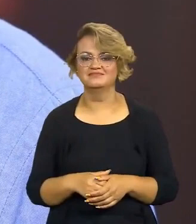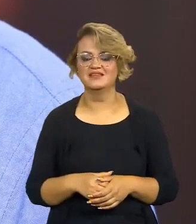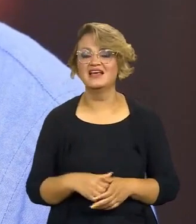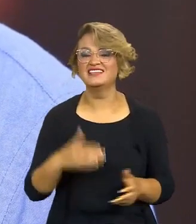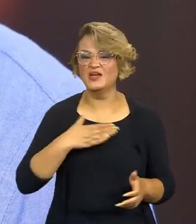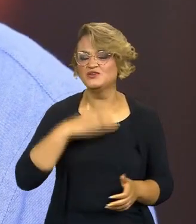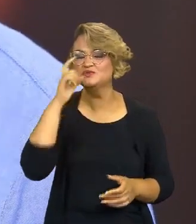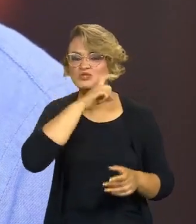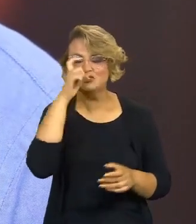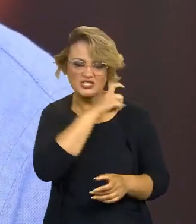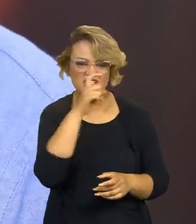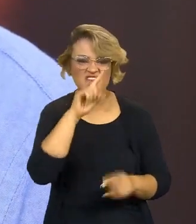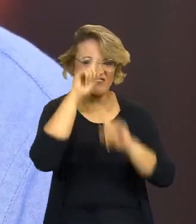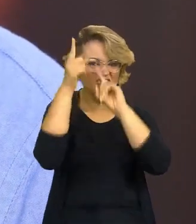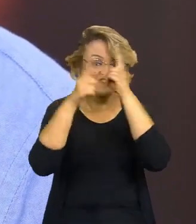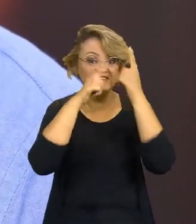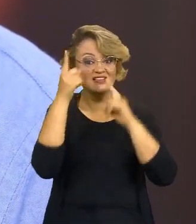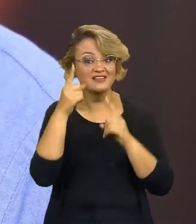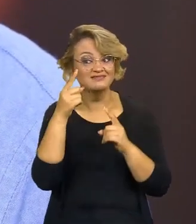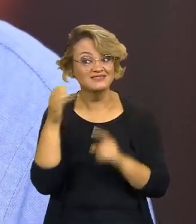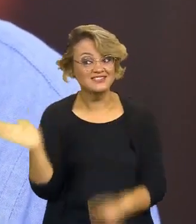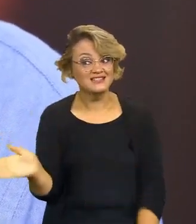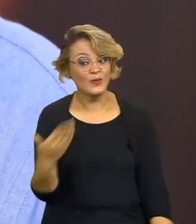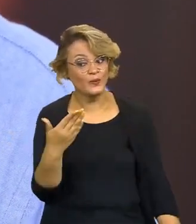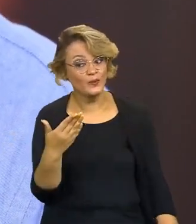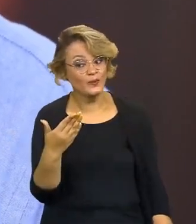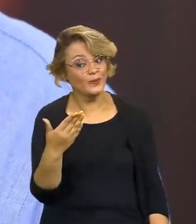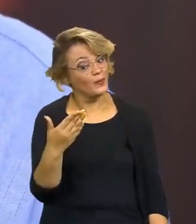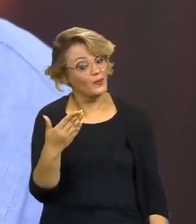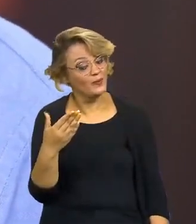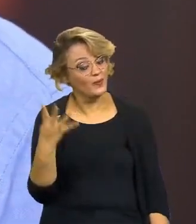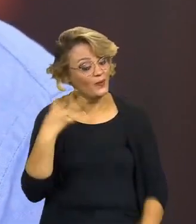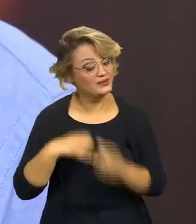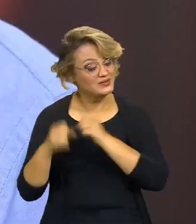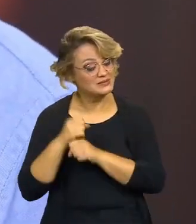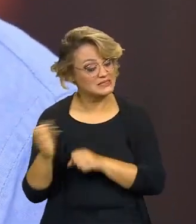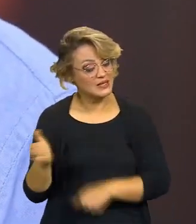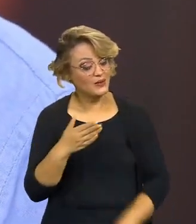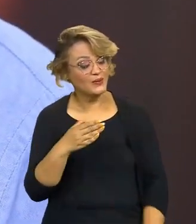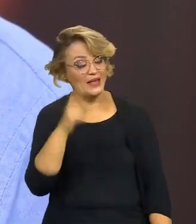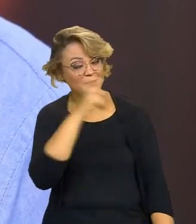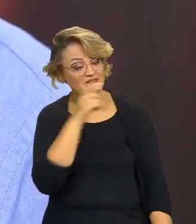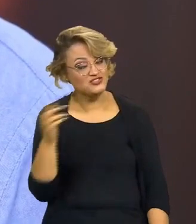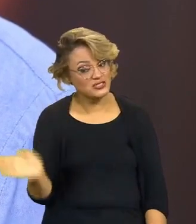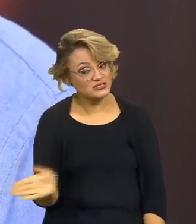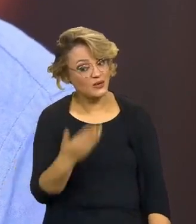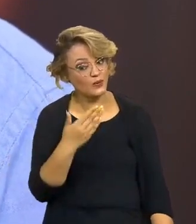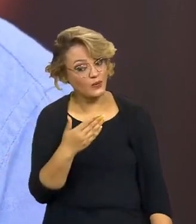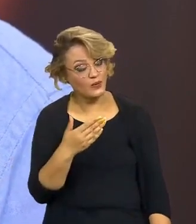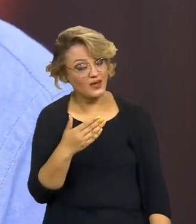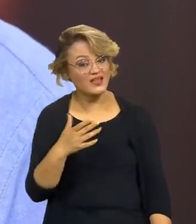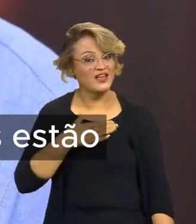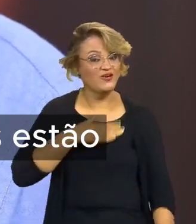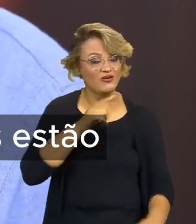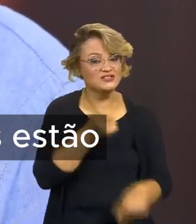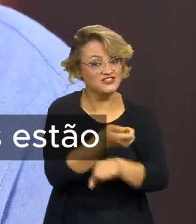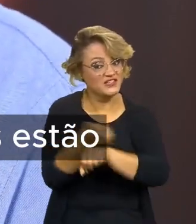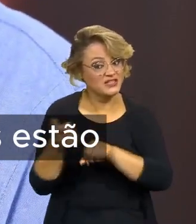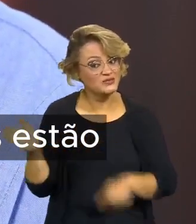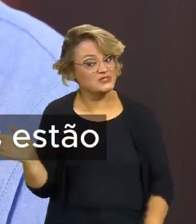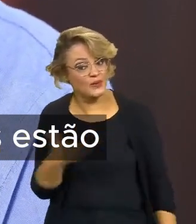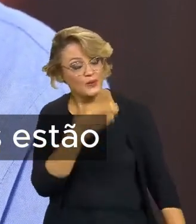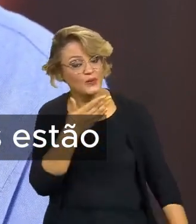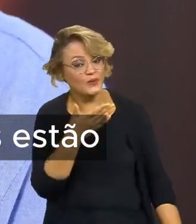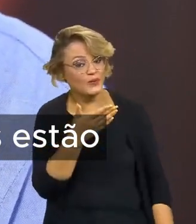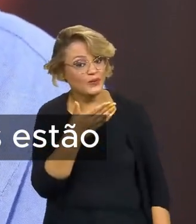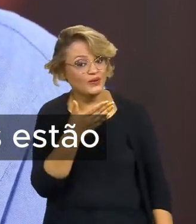dados mentirosos caiu fora quem gosta de mentira caiu fora quem gosta de fake News caiu fora o que